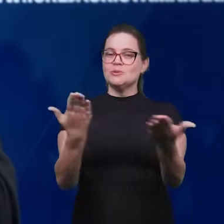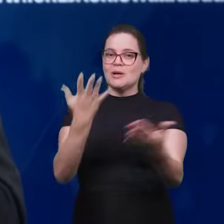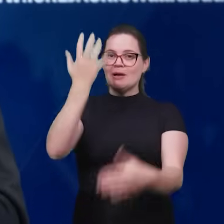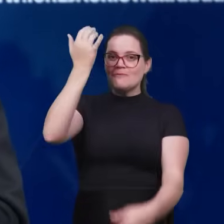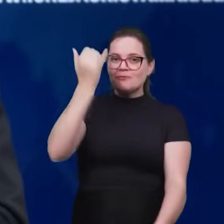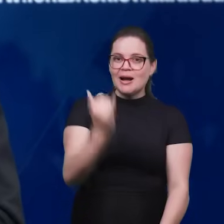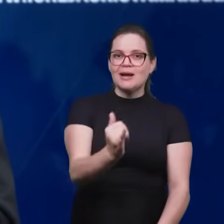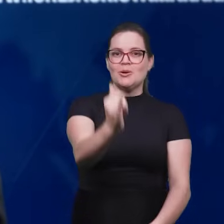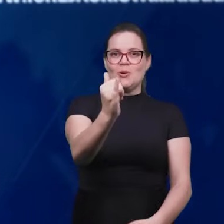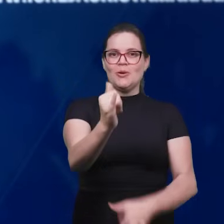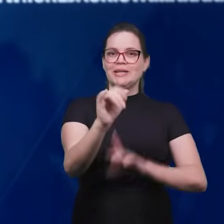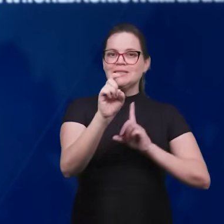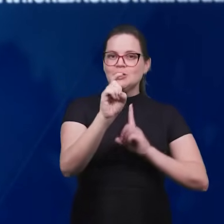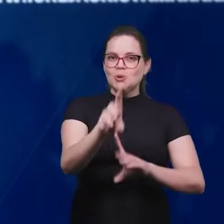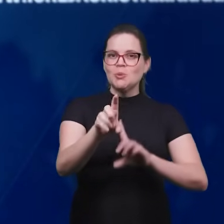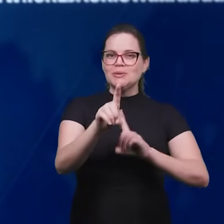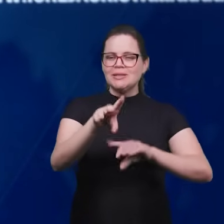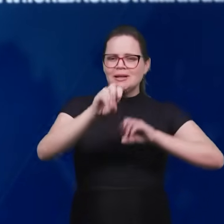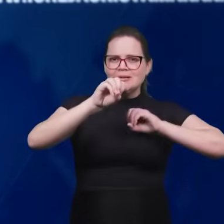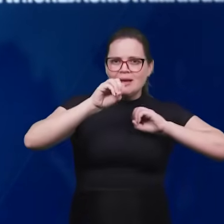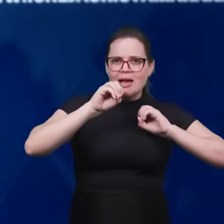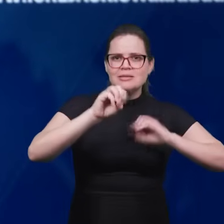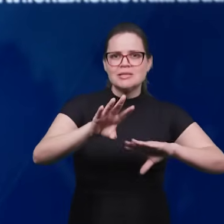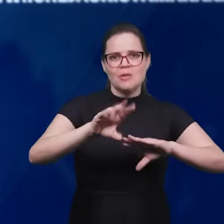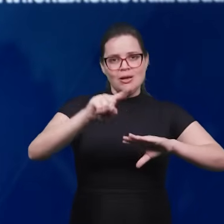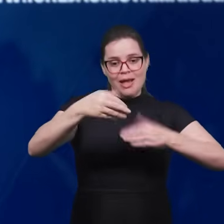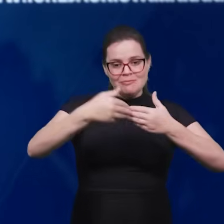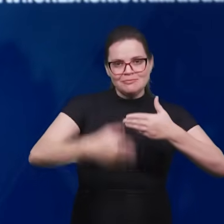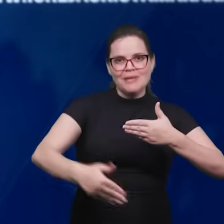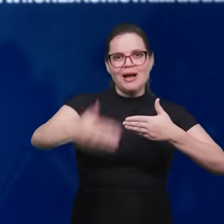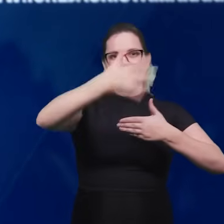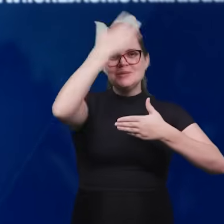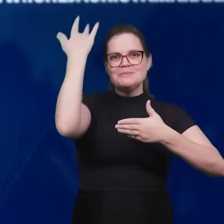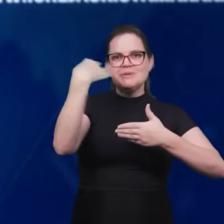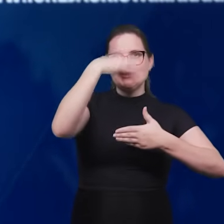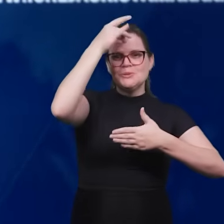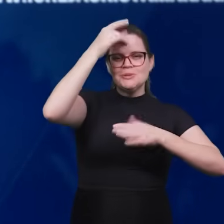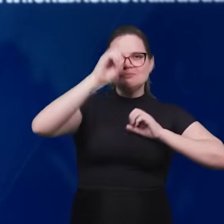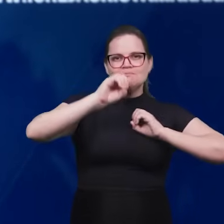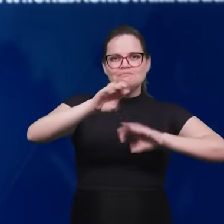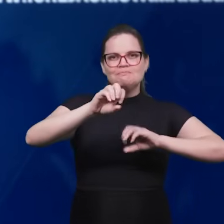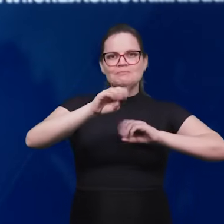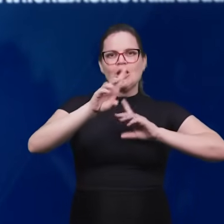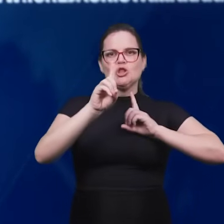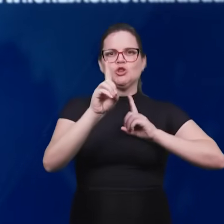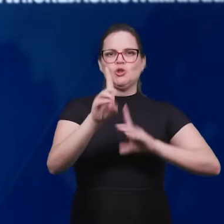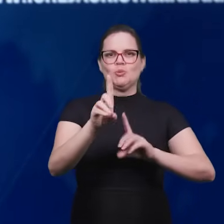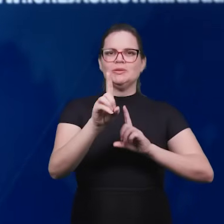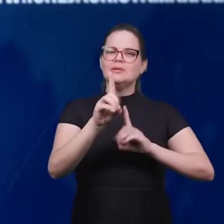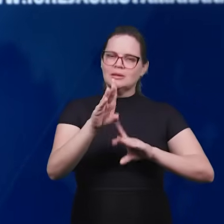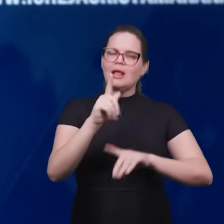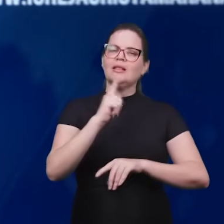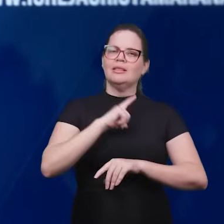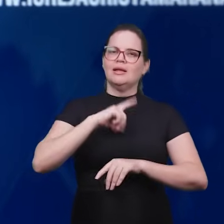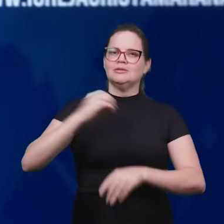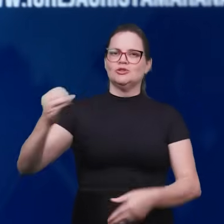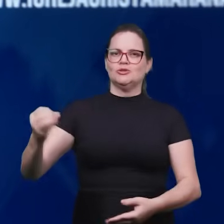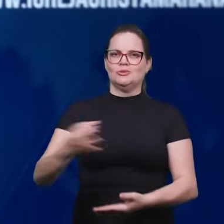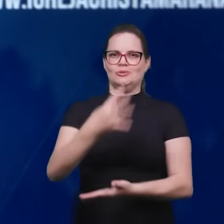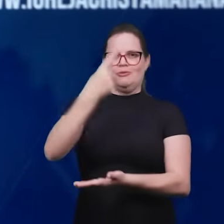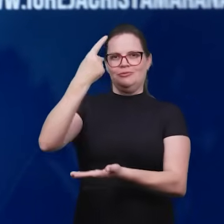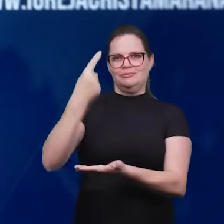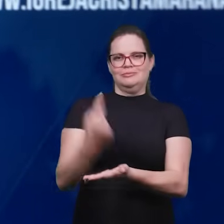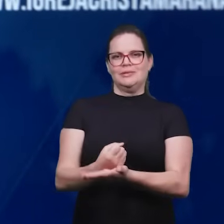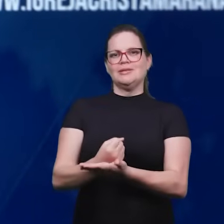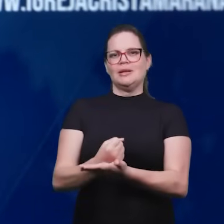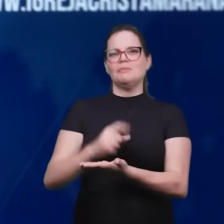palavra que ele deixou que o Espírito Santo construiu uma nova doutrina, que é a doutrina do Novo Testamento, que são